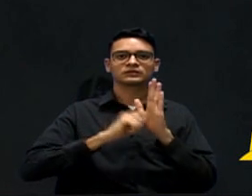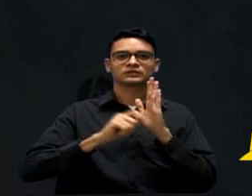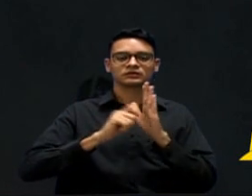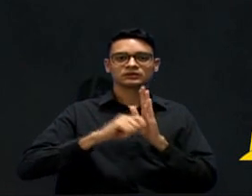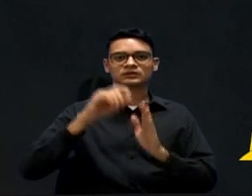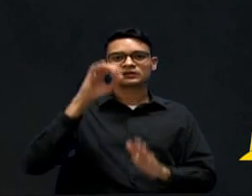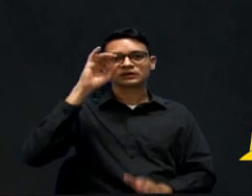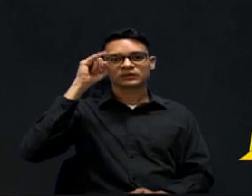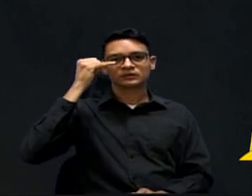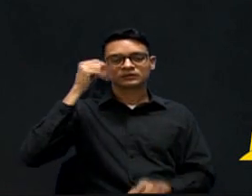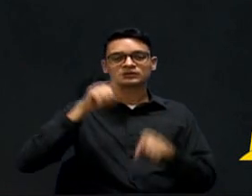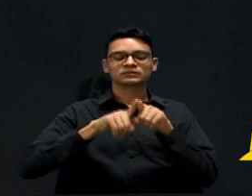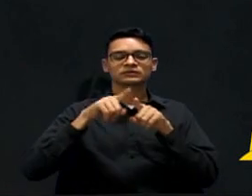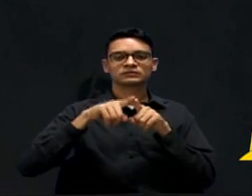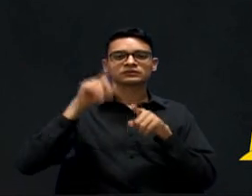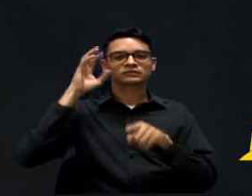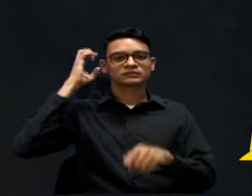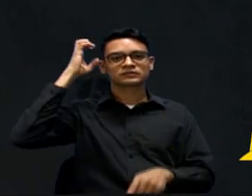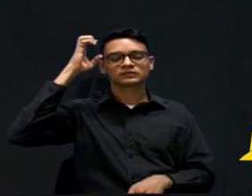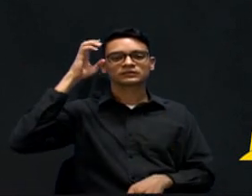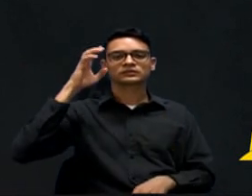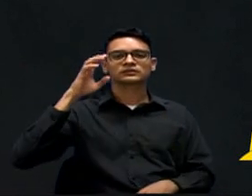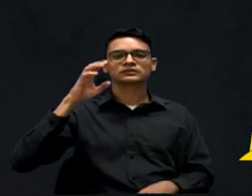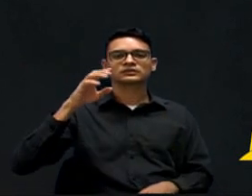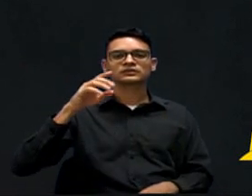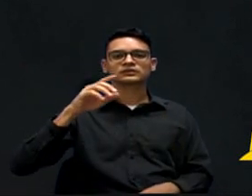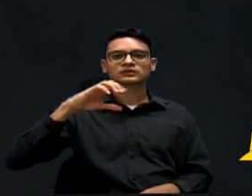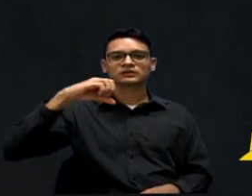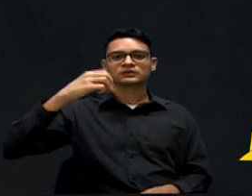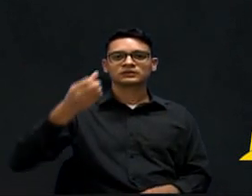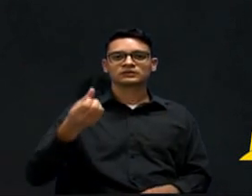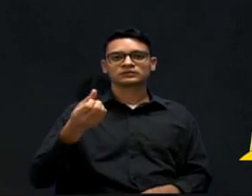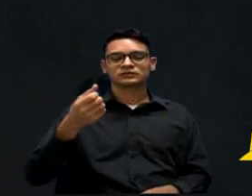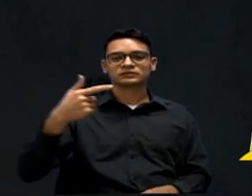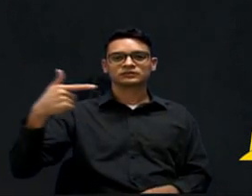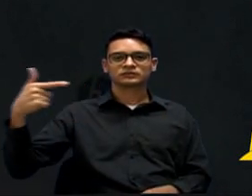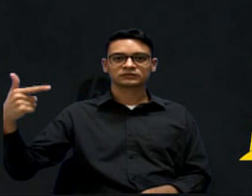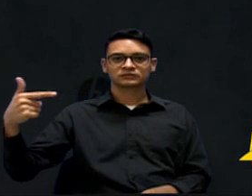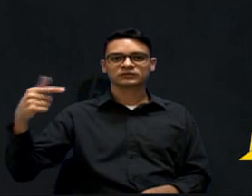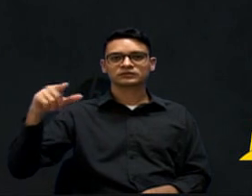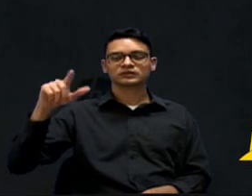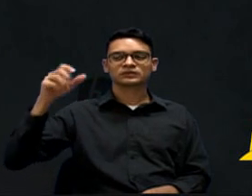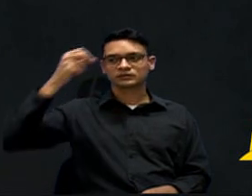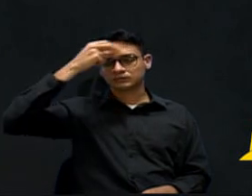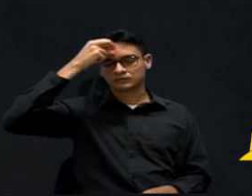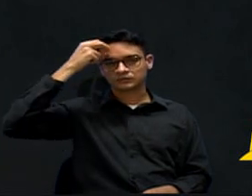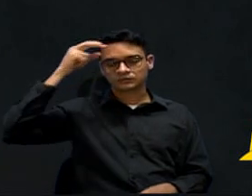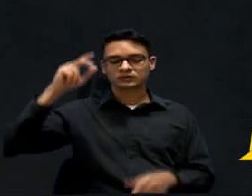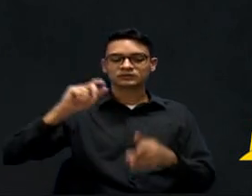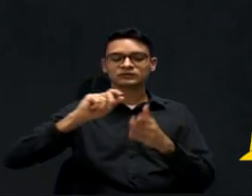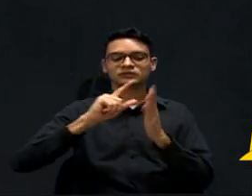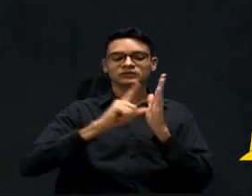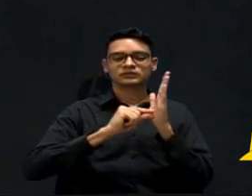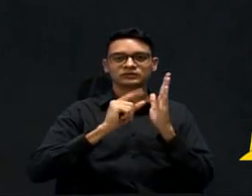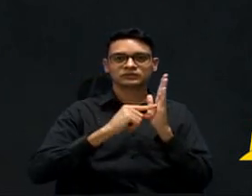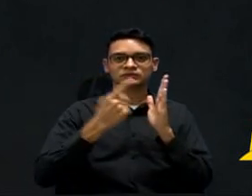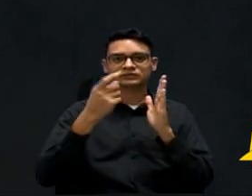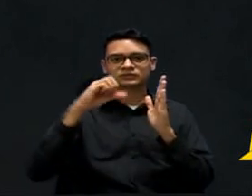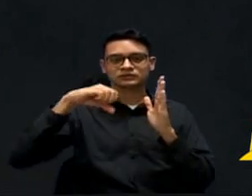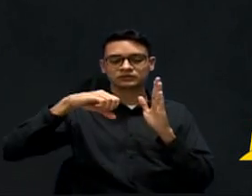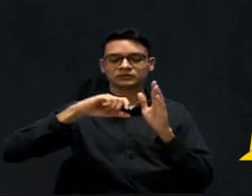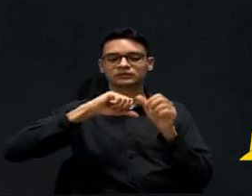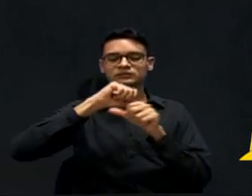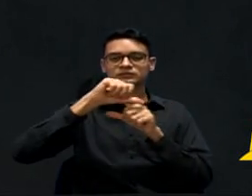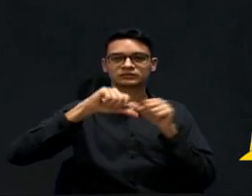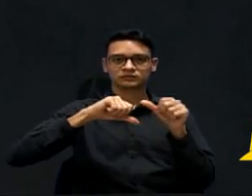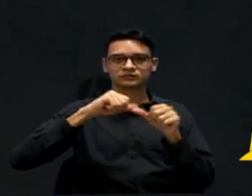o João também vai falar. O projeto de lei 96/2022 do Executivo, que altera a redação do artigo 19 da